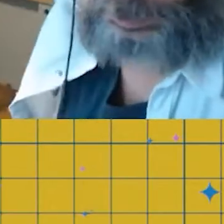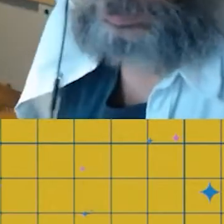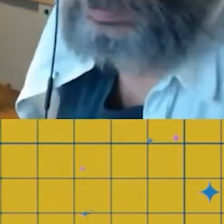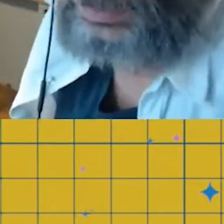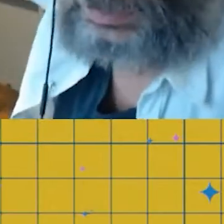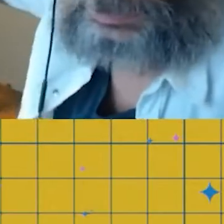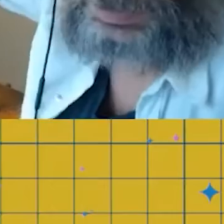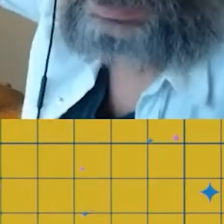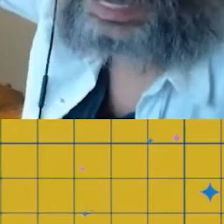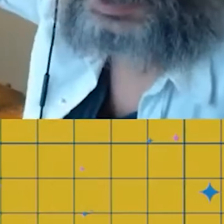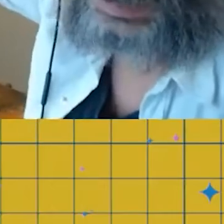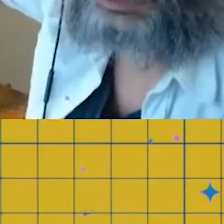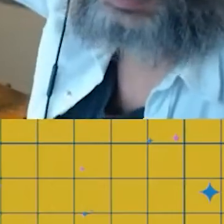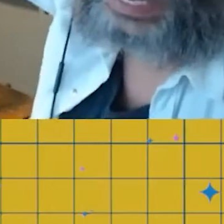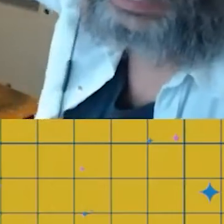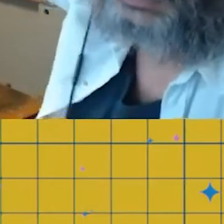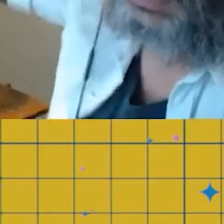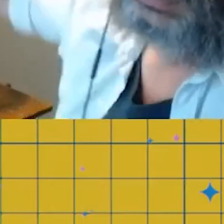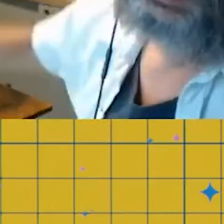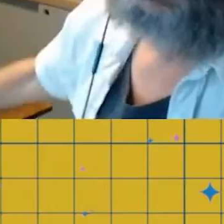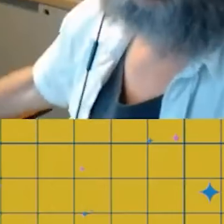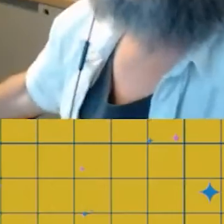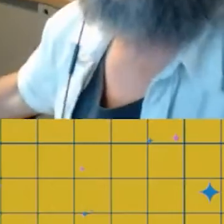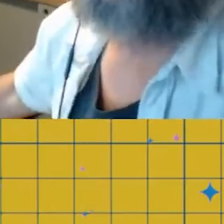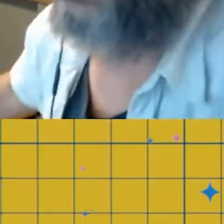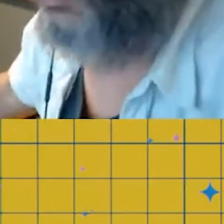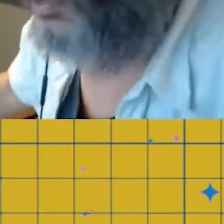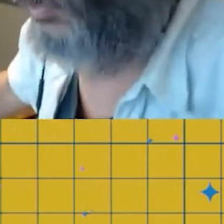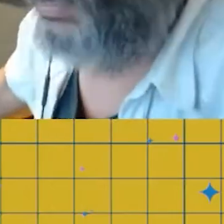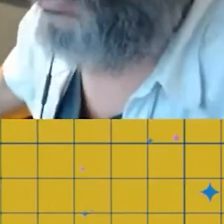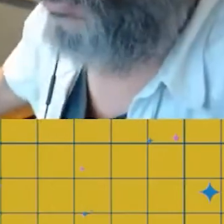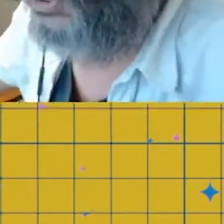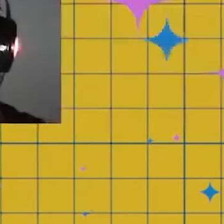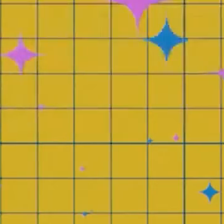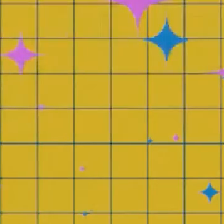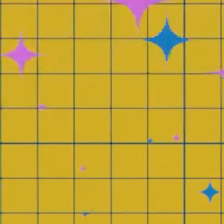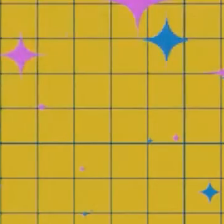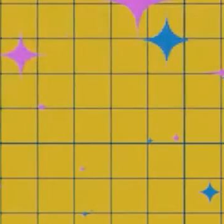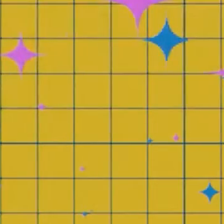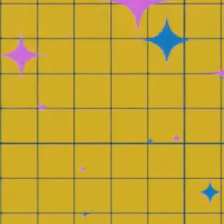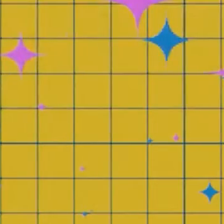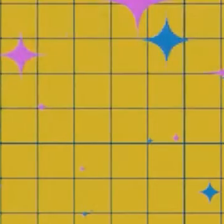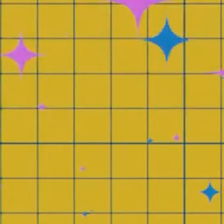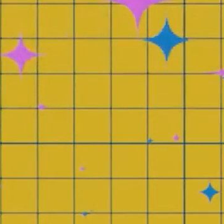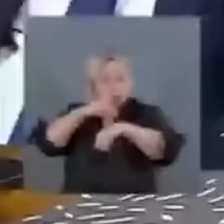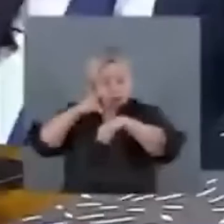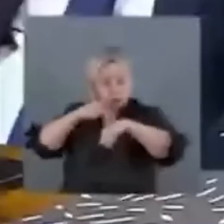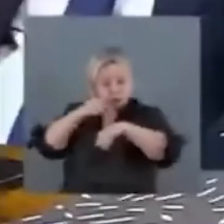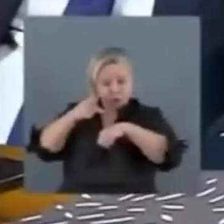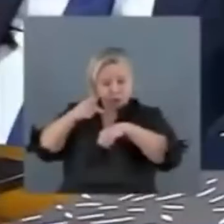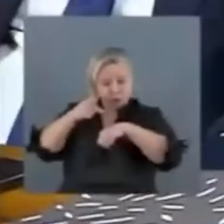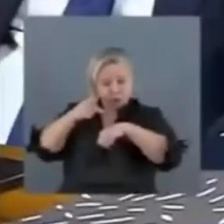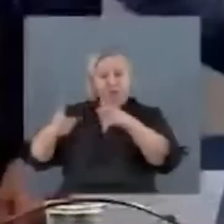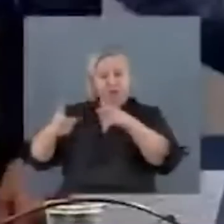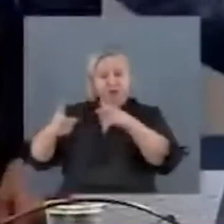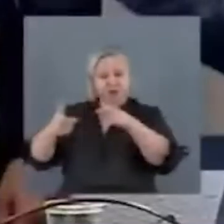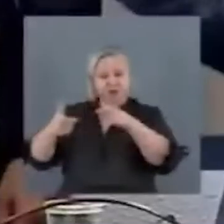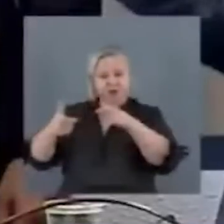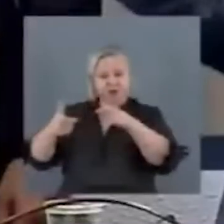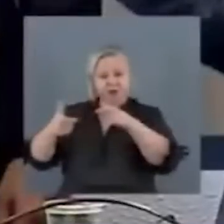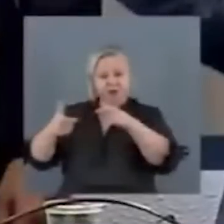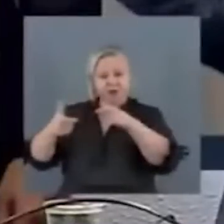em segurança pública contratado pela SWAT né E aí o Flávio Dino teve um embate ali com ele e